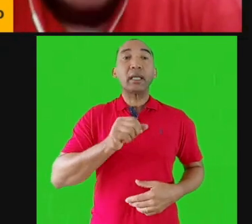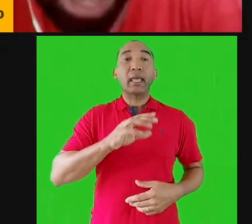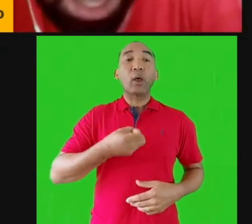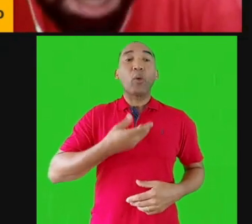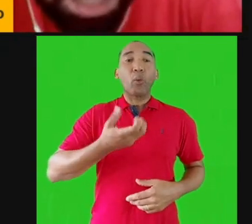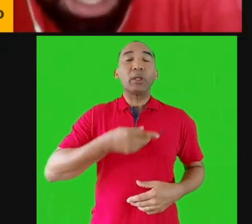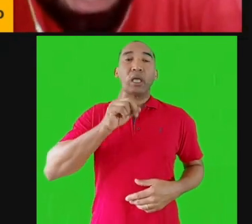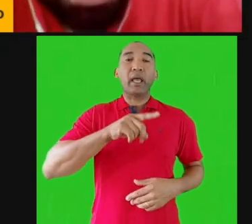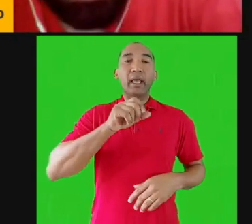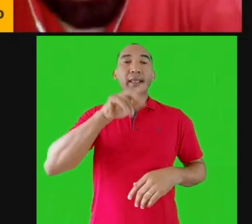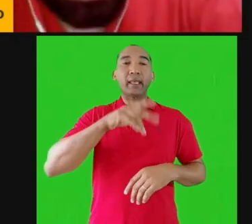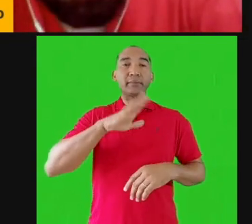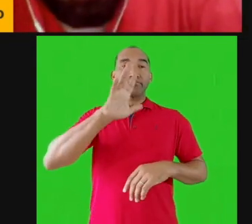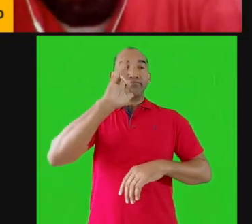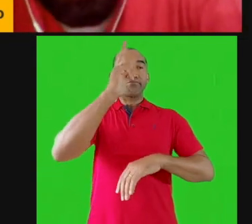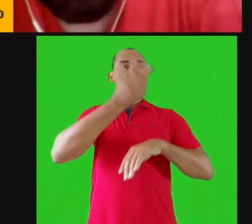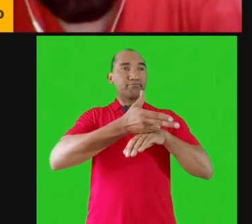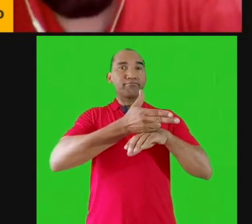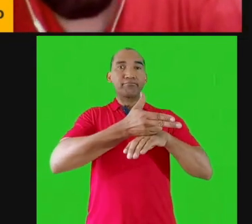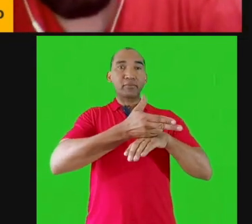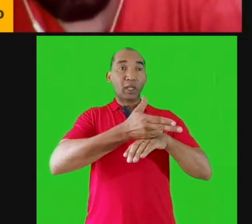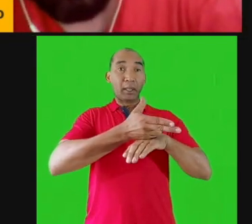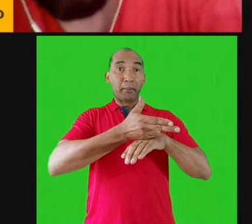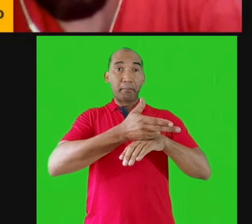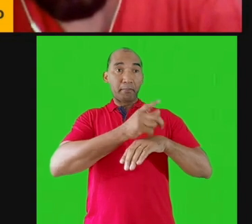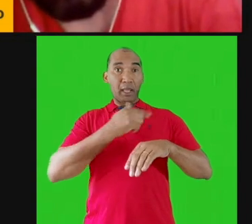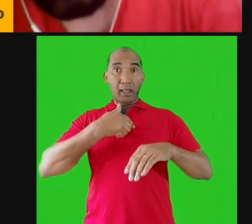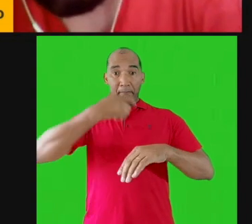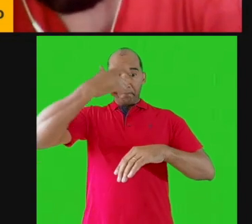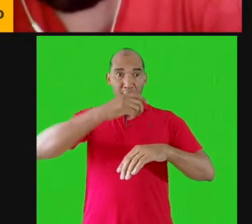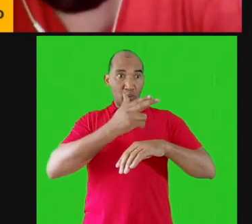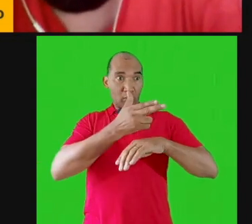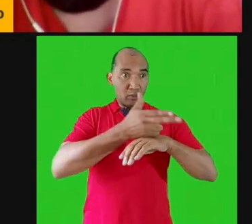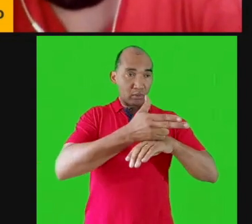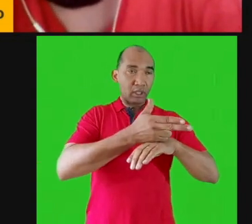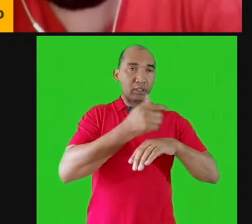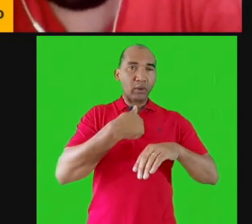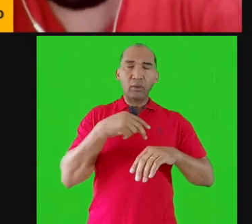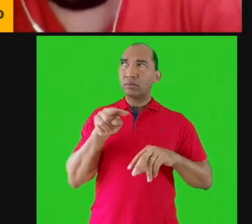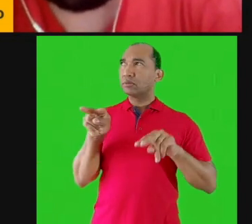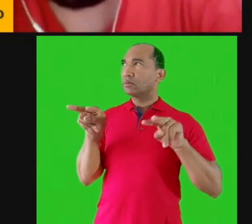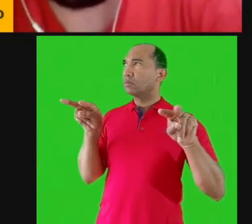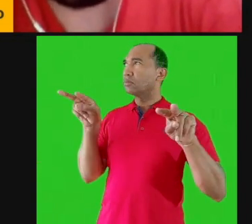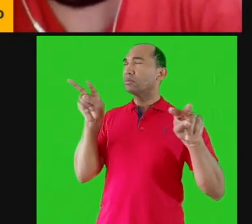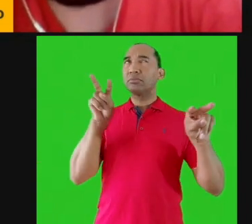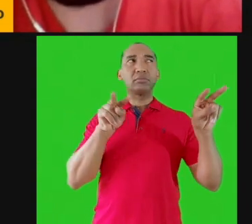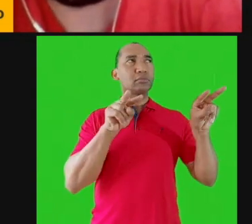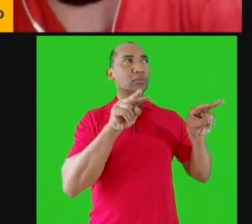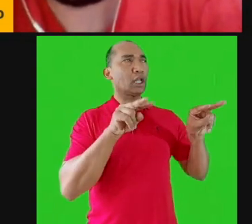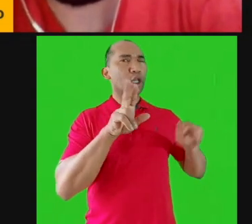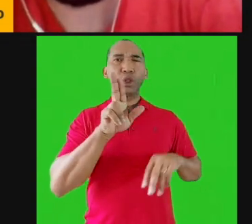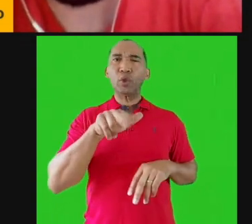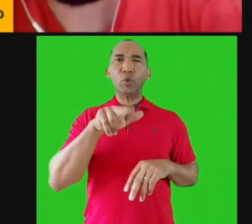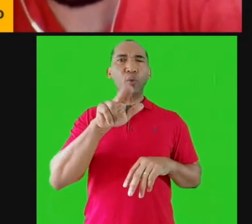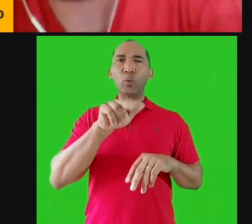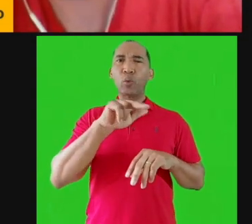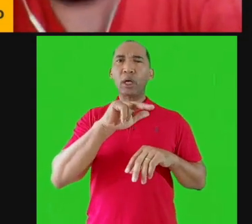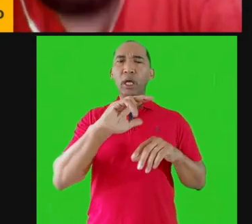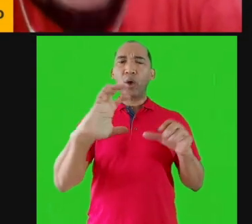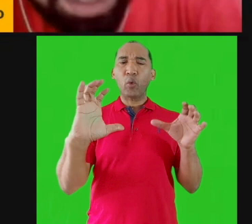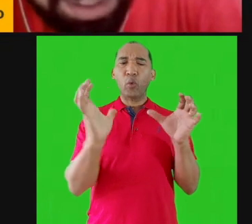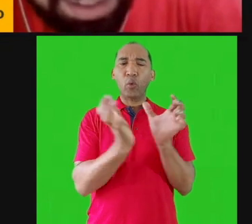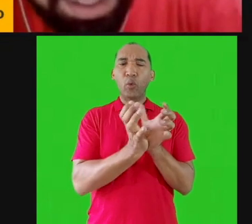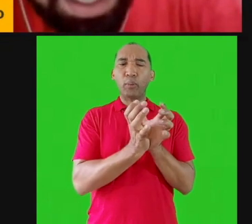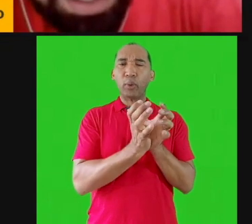é quem opera a câmera, quem está por trás dela que pode poder fazer esse processo de história. Então, olhando ao meu redor, eu nunca tive pessoas trans na